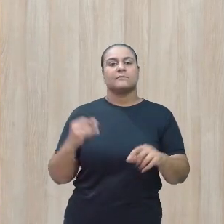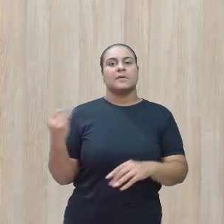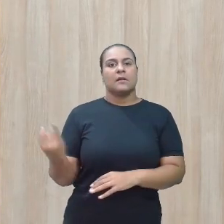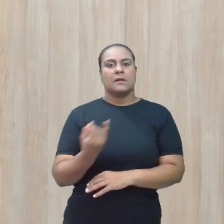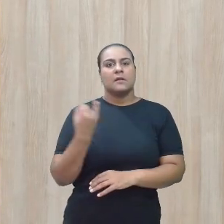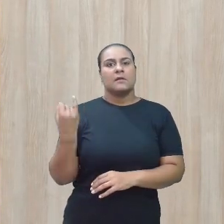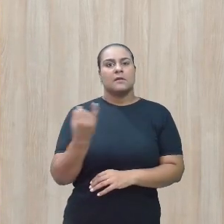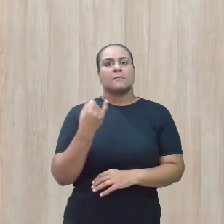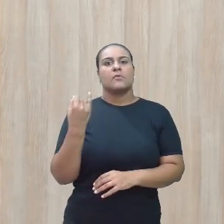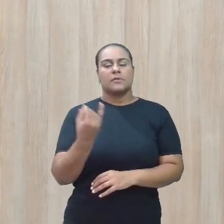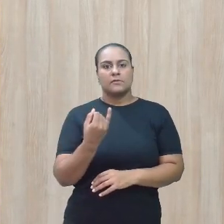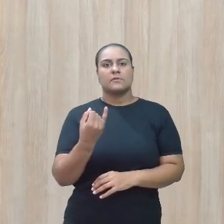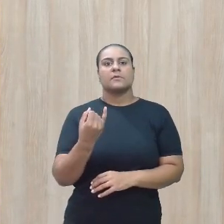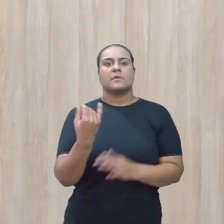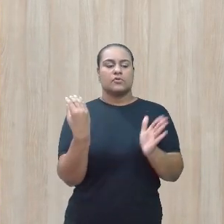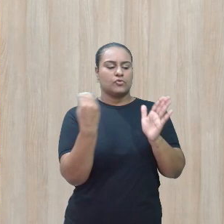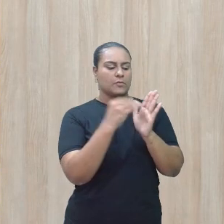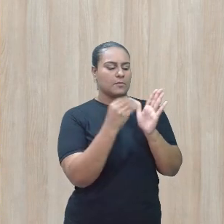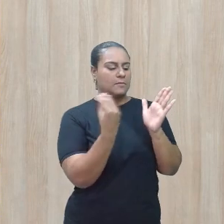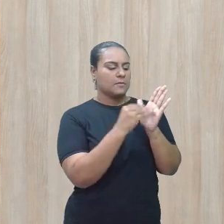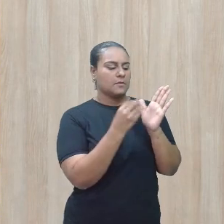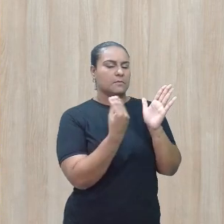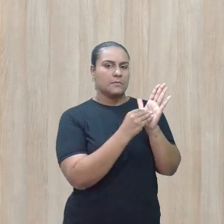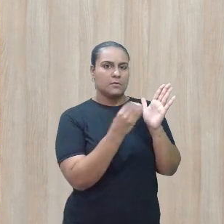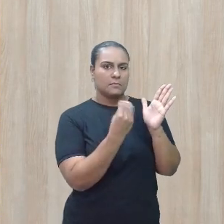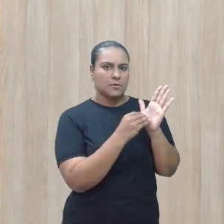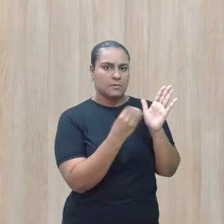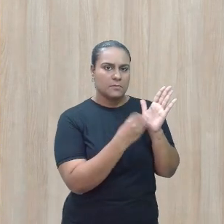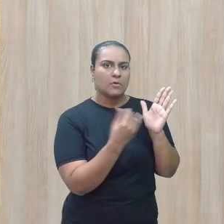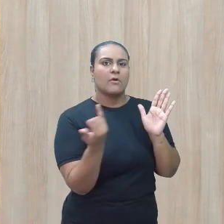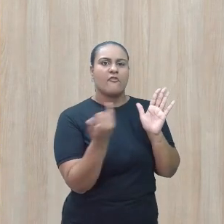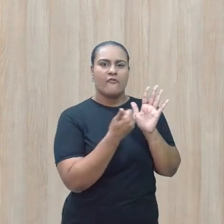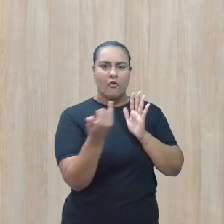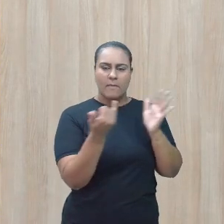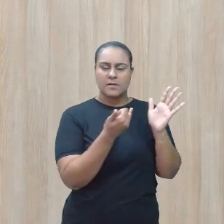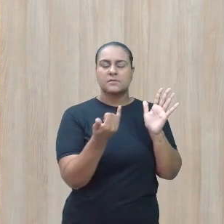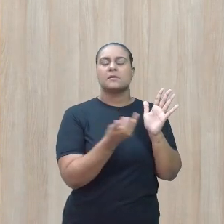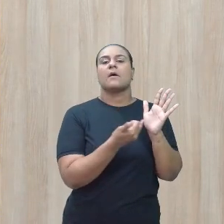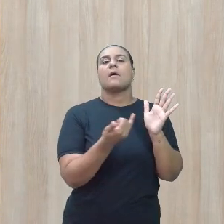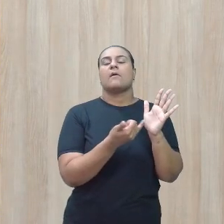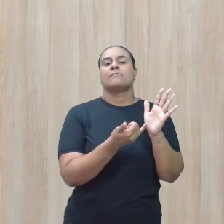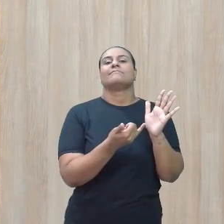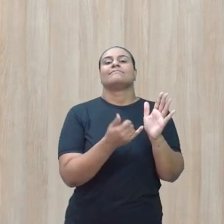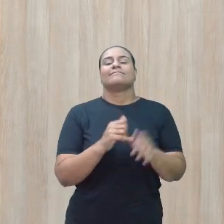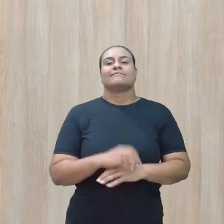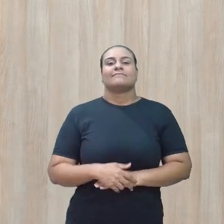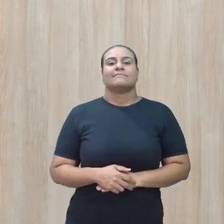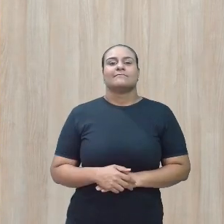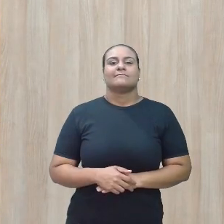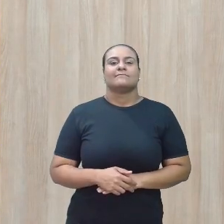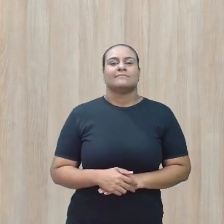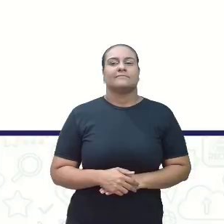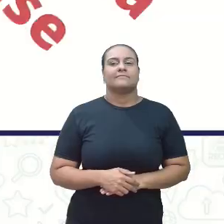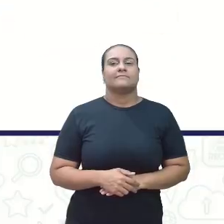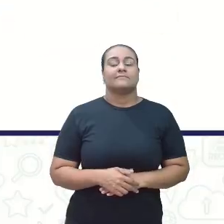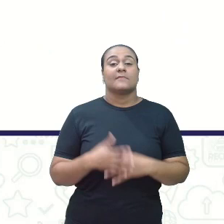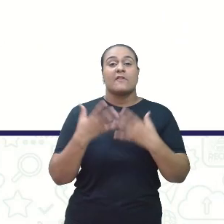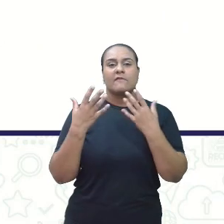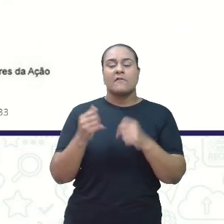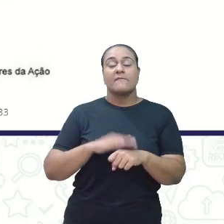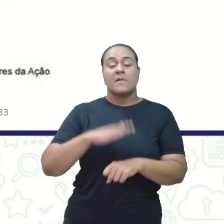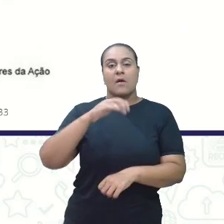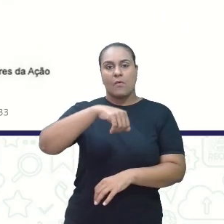que a gente critique essas informações no gráfico para ter conclusões mais assertivas, né? Aí, vamos fazer aqui mais